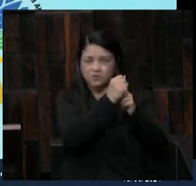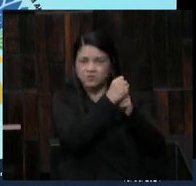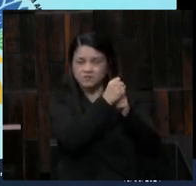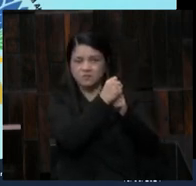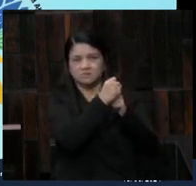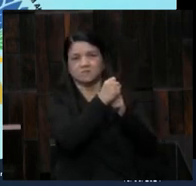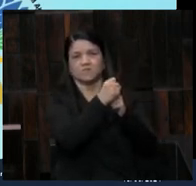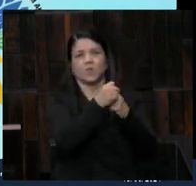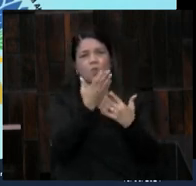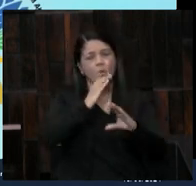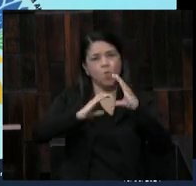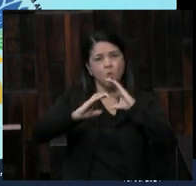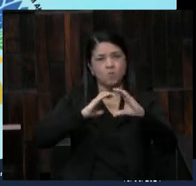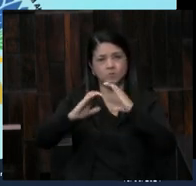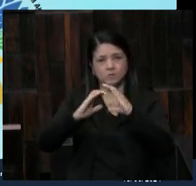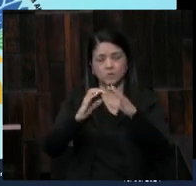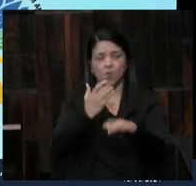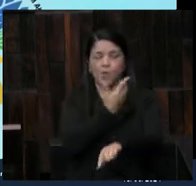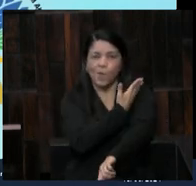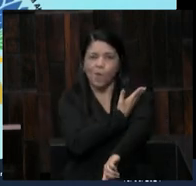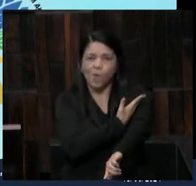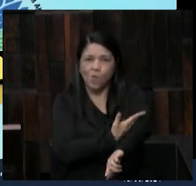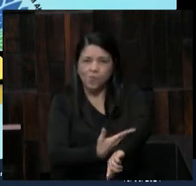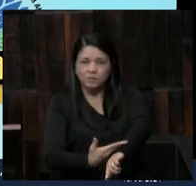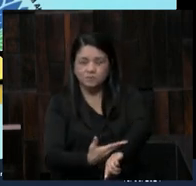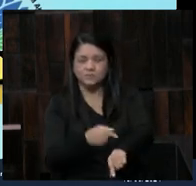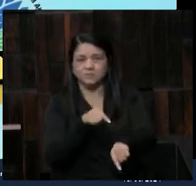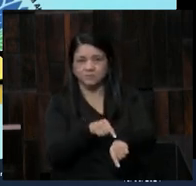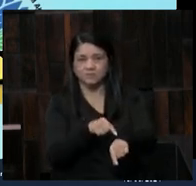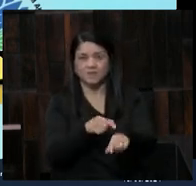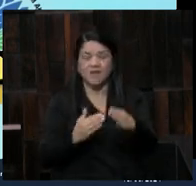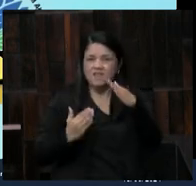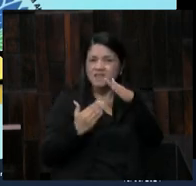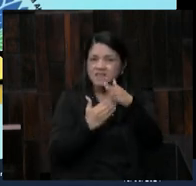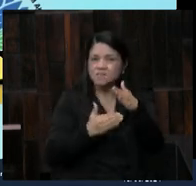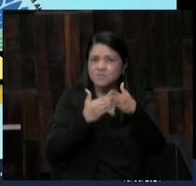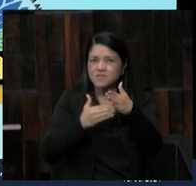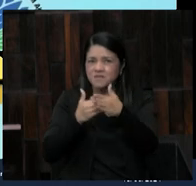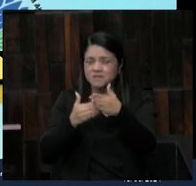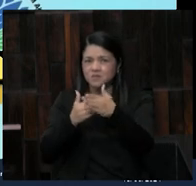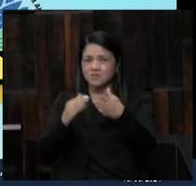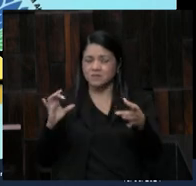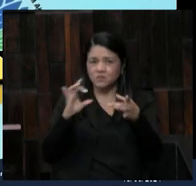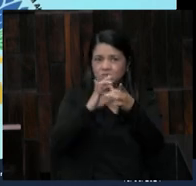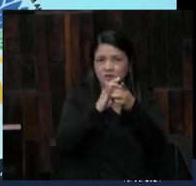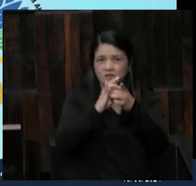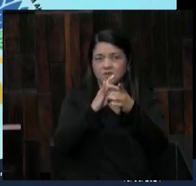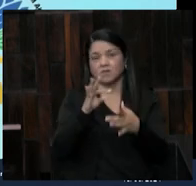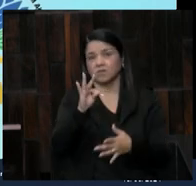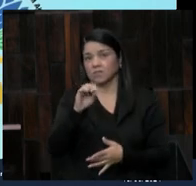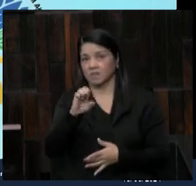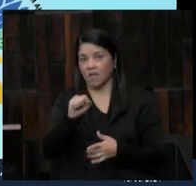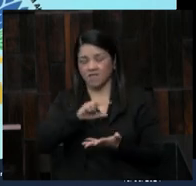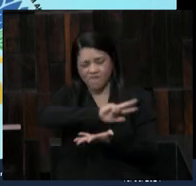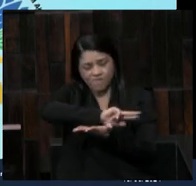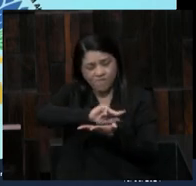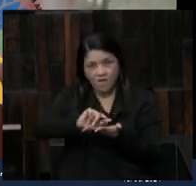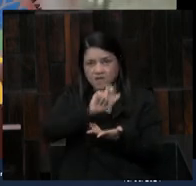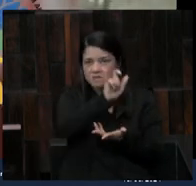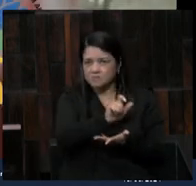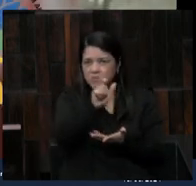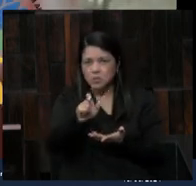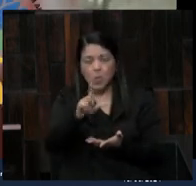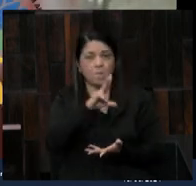socialização, comunicação e comportamento. As limitações associadas ao TEA variam muito de pessoa